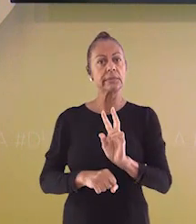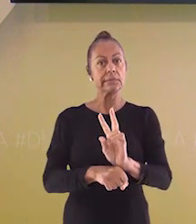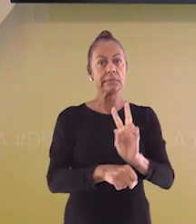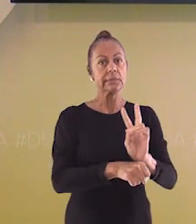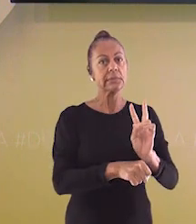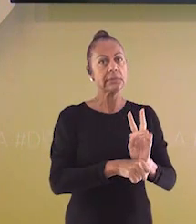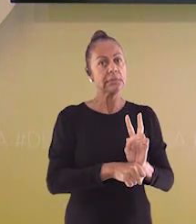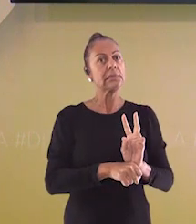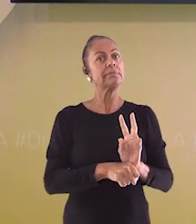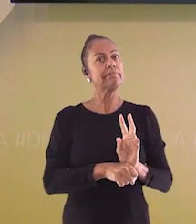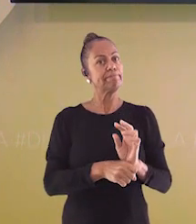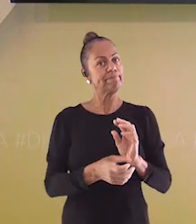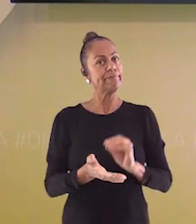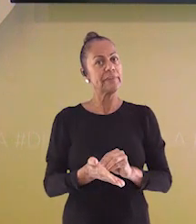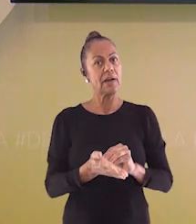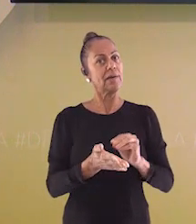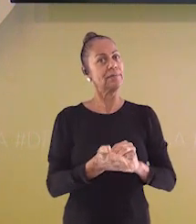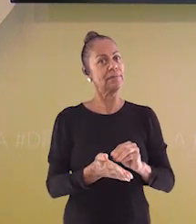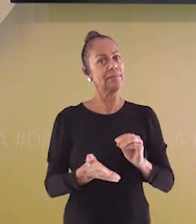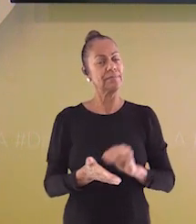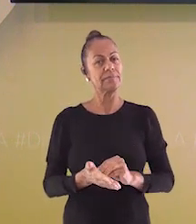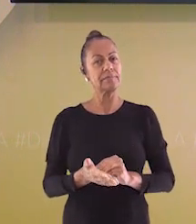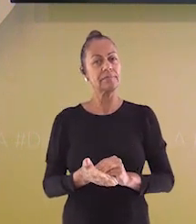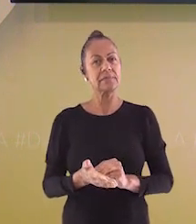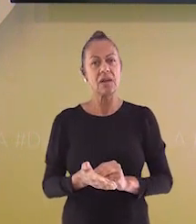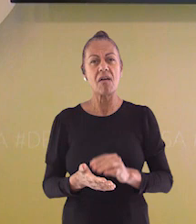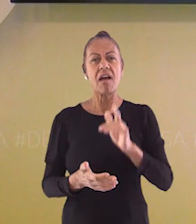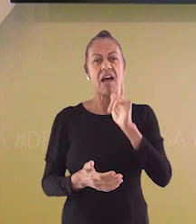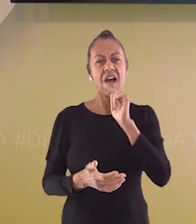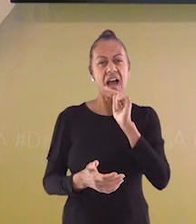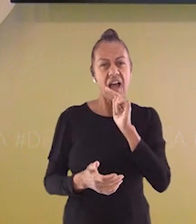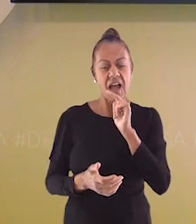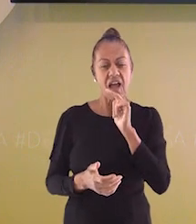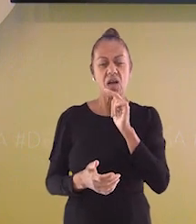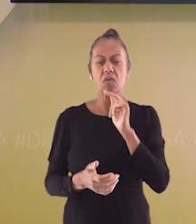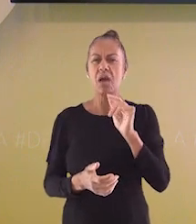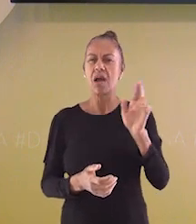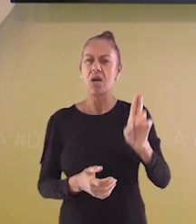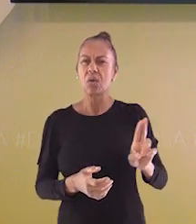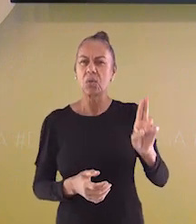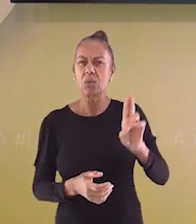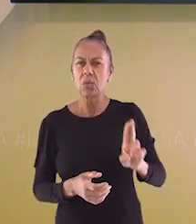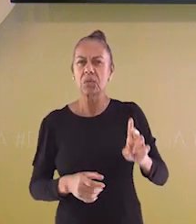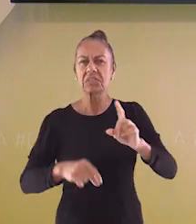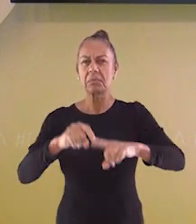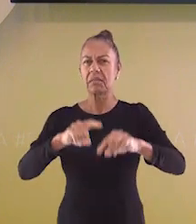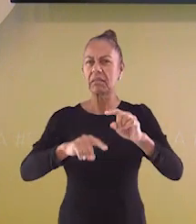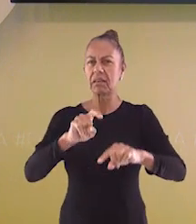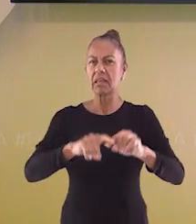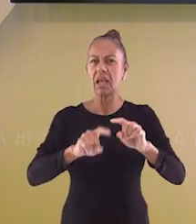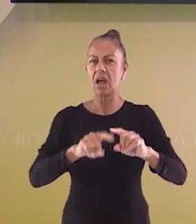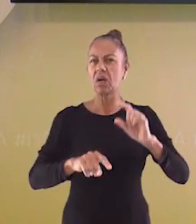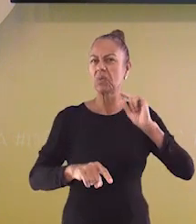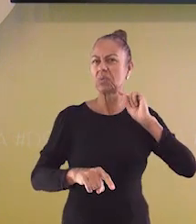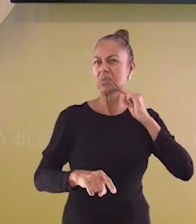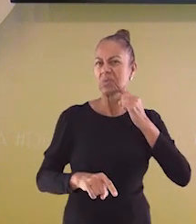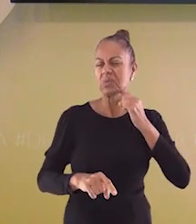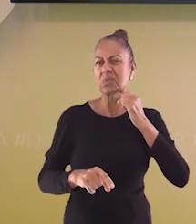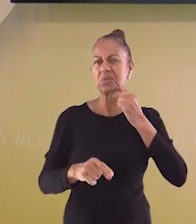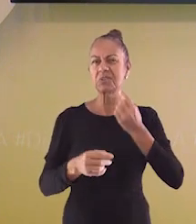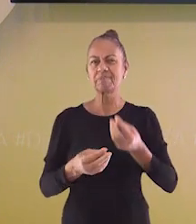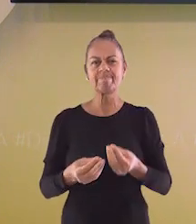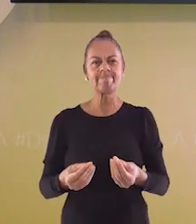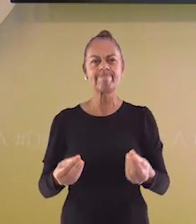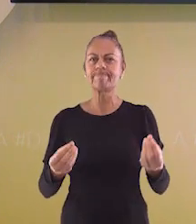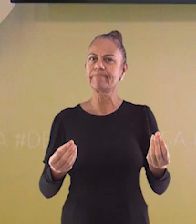né? Ele utiliza as águas como depósito de material poluente, e isso é um problema. Por isso a aula de hoje ela vem nos